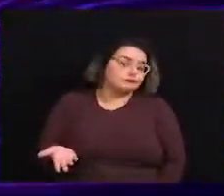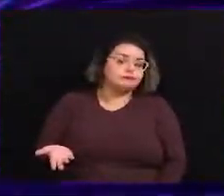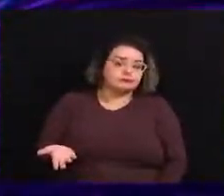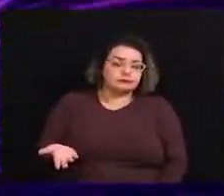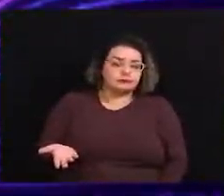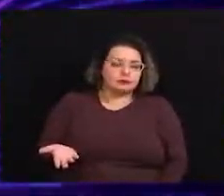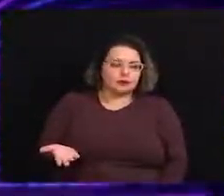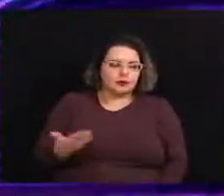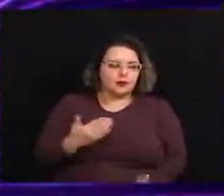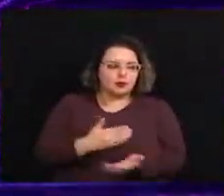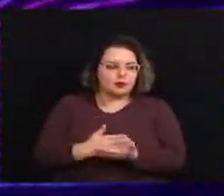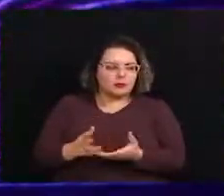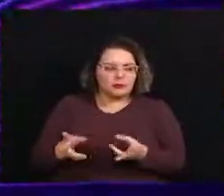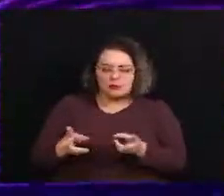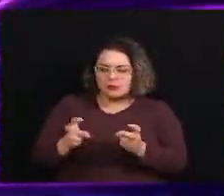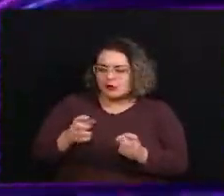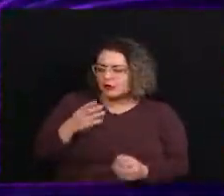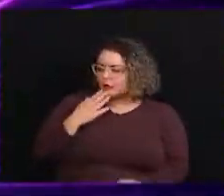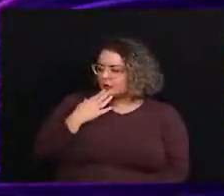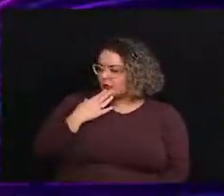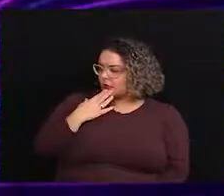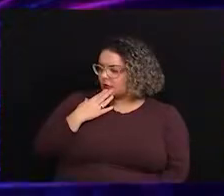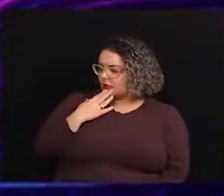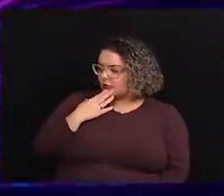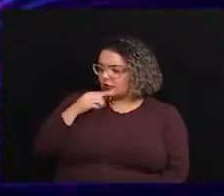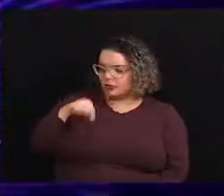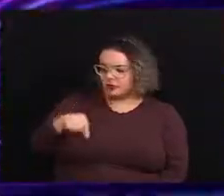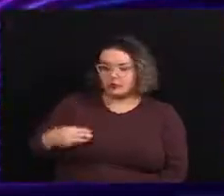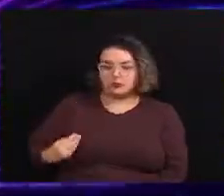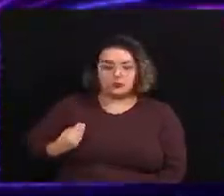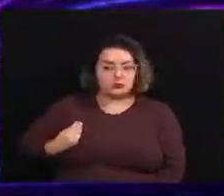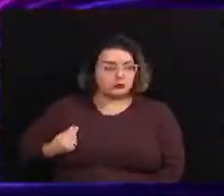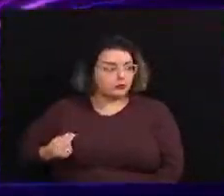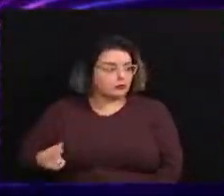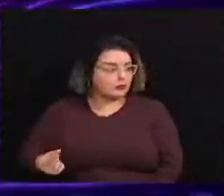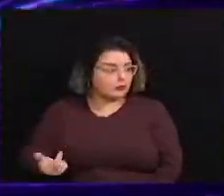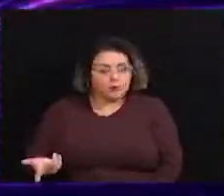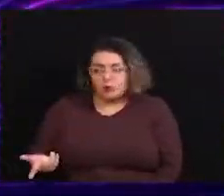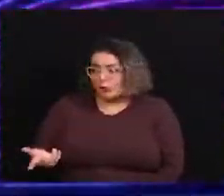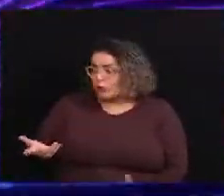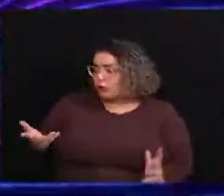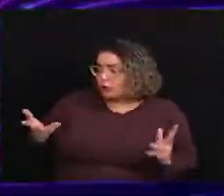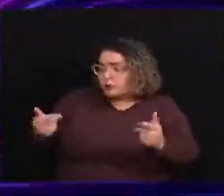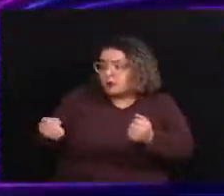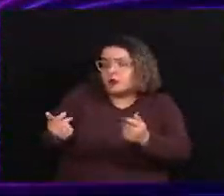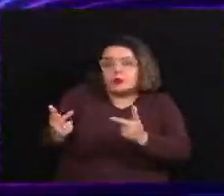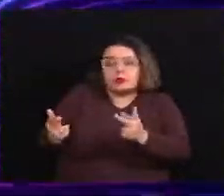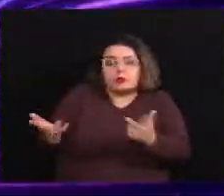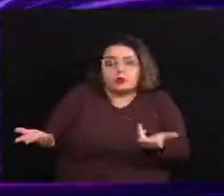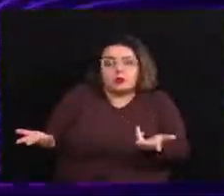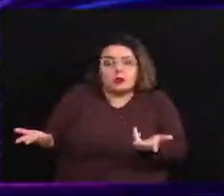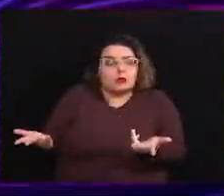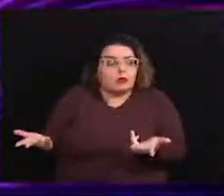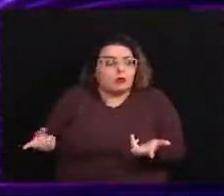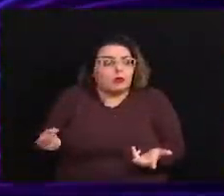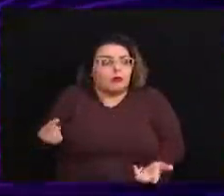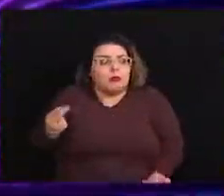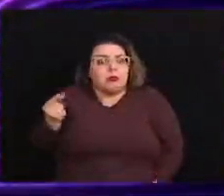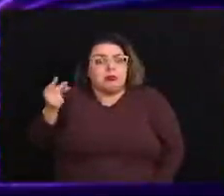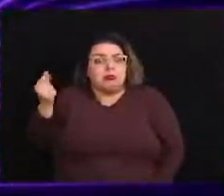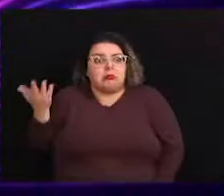né? E ela começa a perceber, olha, eu vou ficar muito tempo aqui, porque essa galera toda tá aqui, ninguém conseguiu passar.